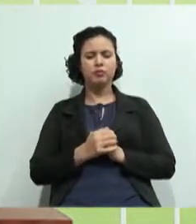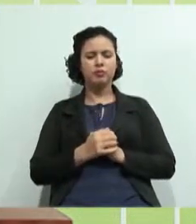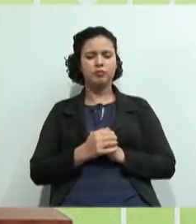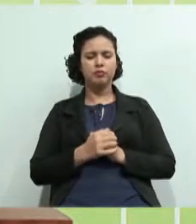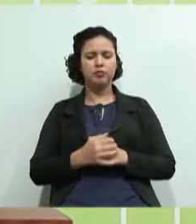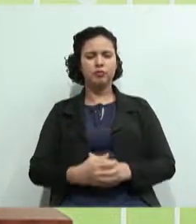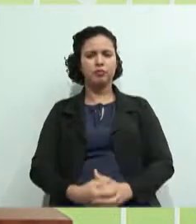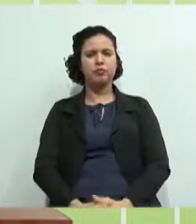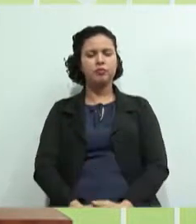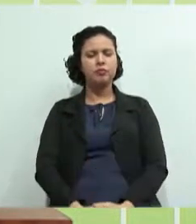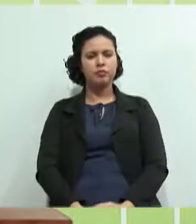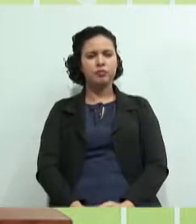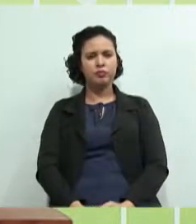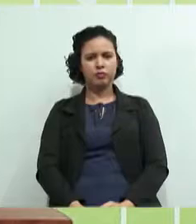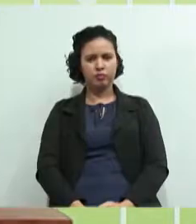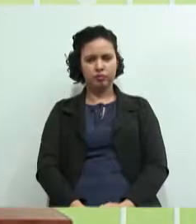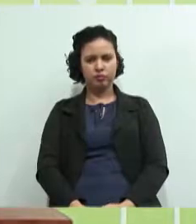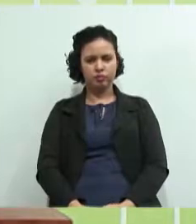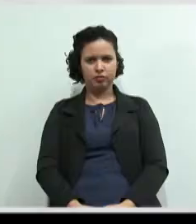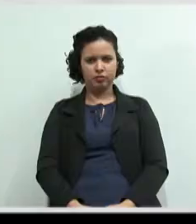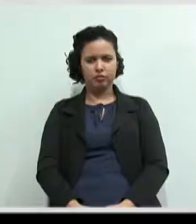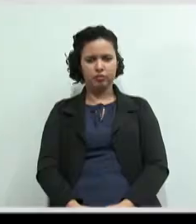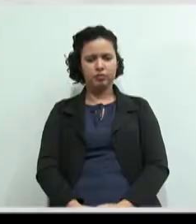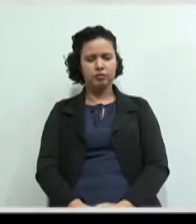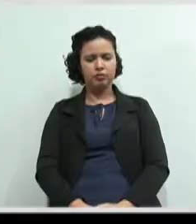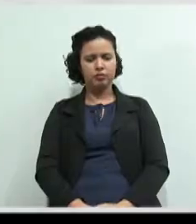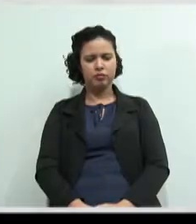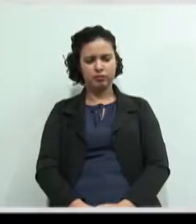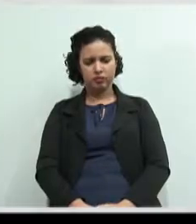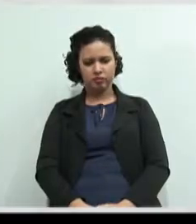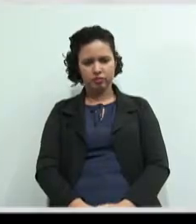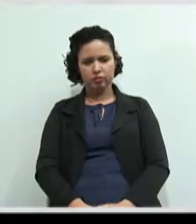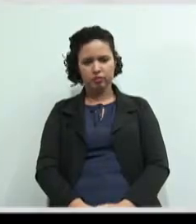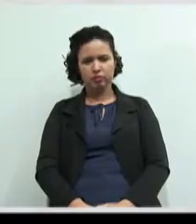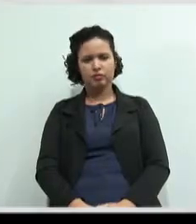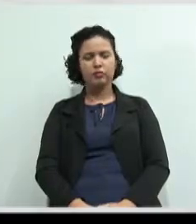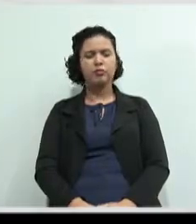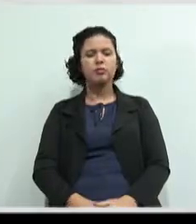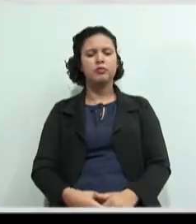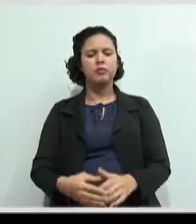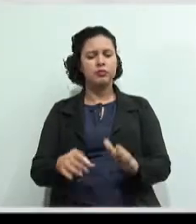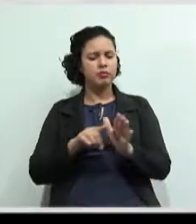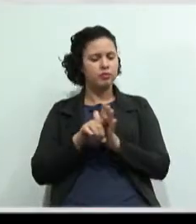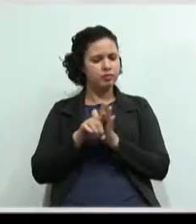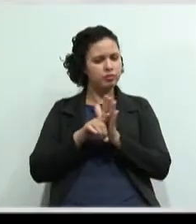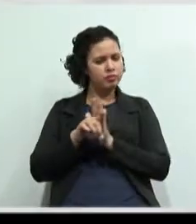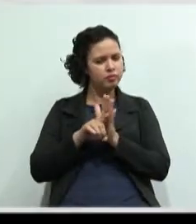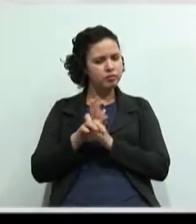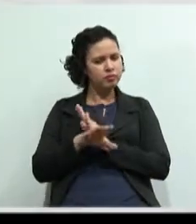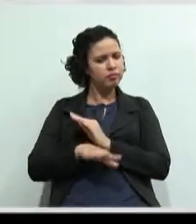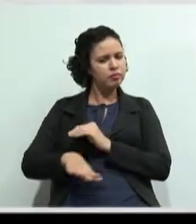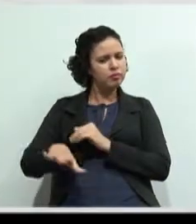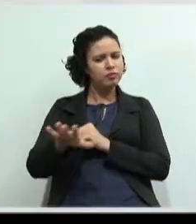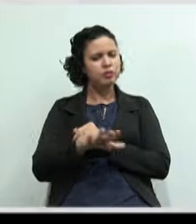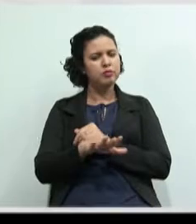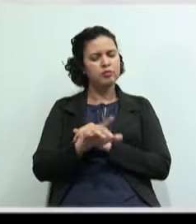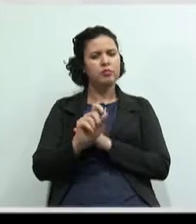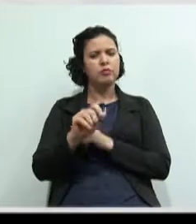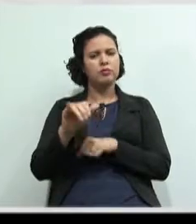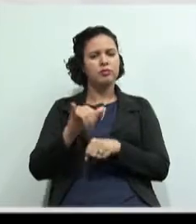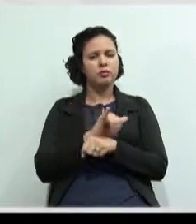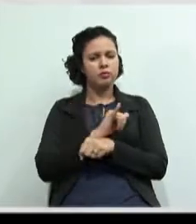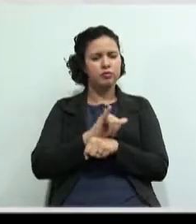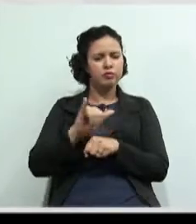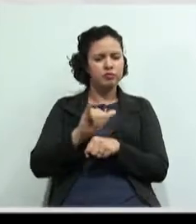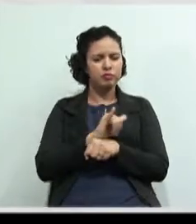o planejamento orientado para o exterior, ou seja, era analisado a análise da situação e a avaliação